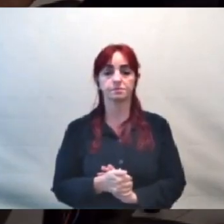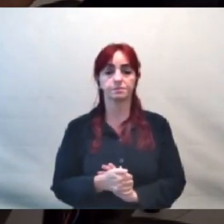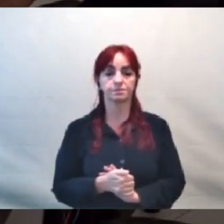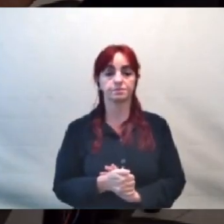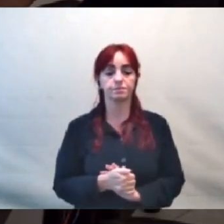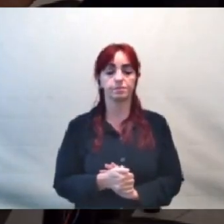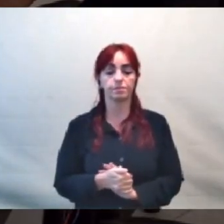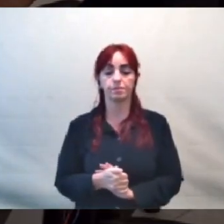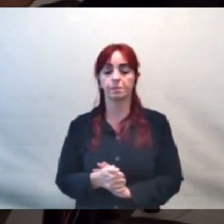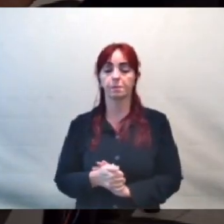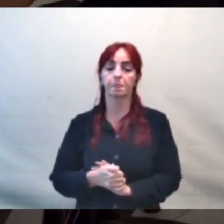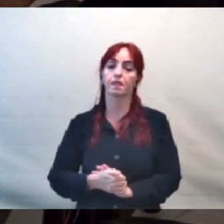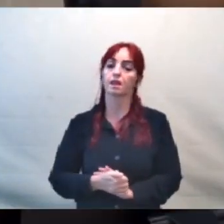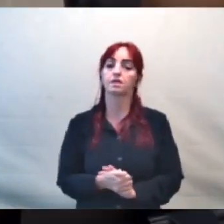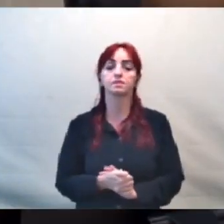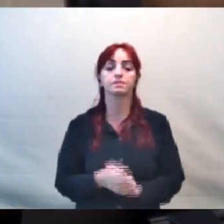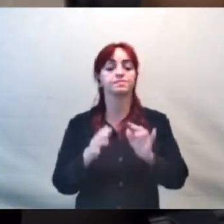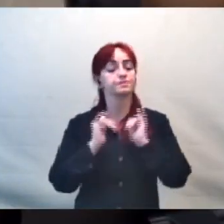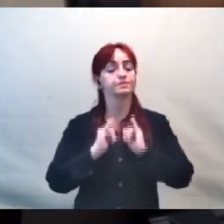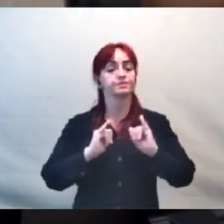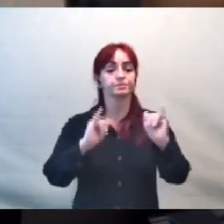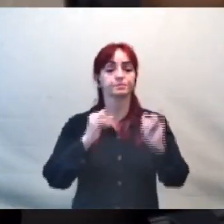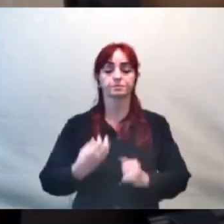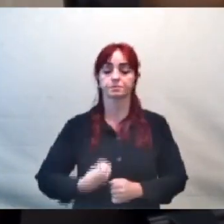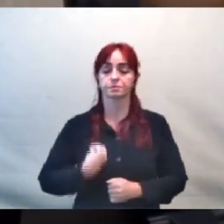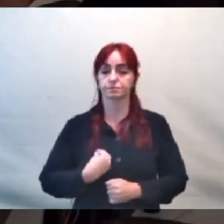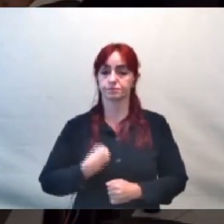Quero aqui anunciar a presença do nosso vereador,